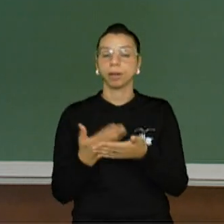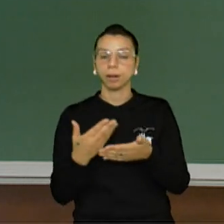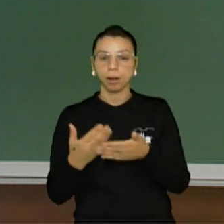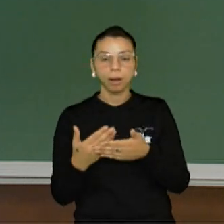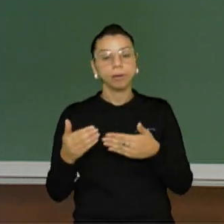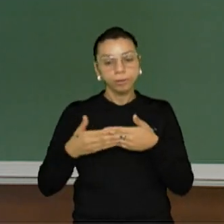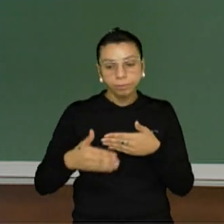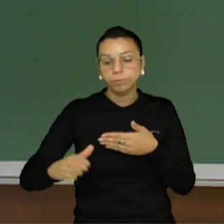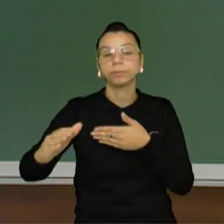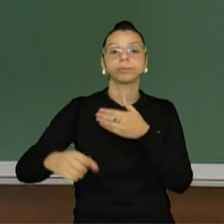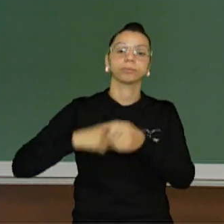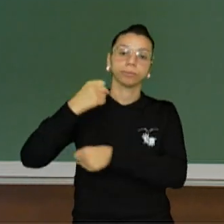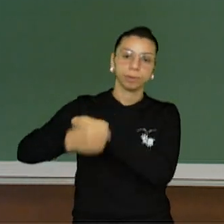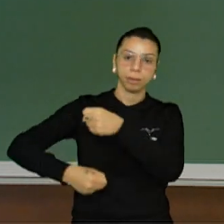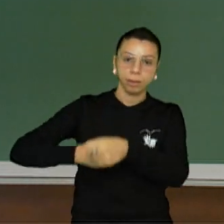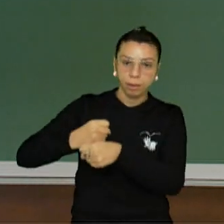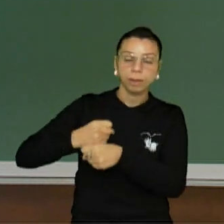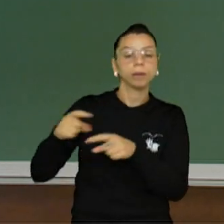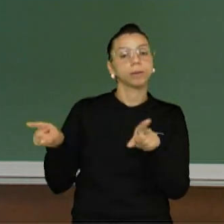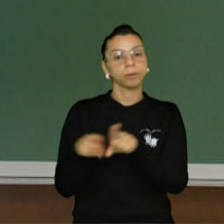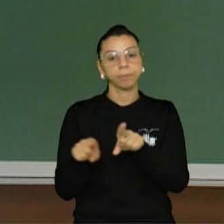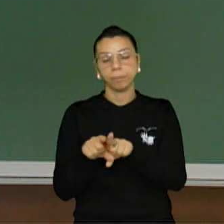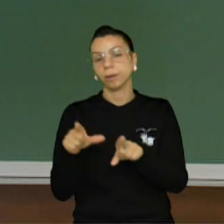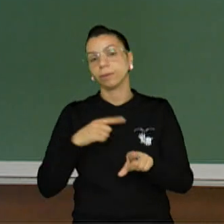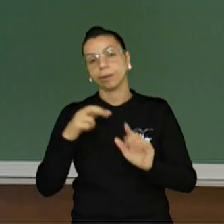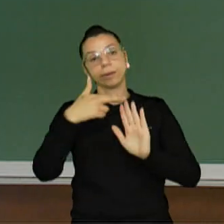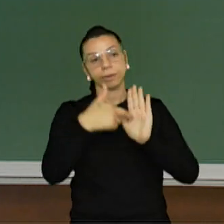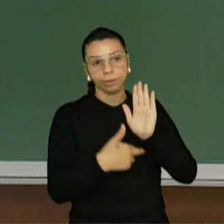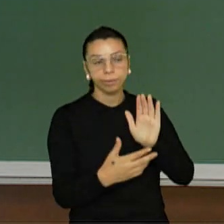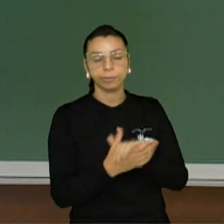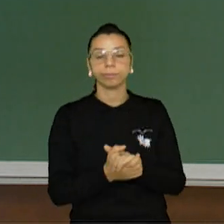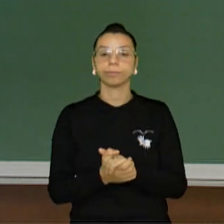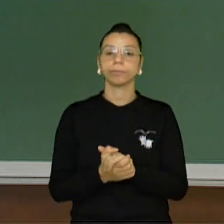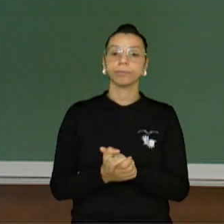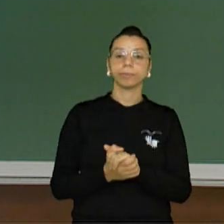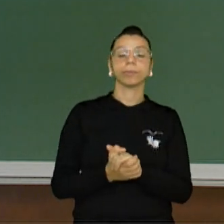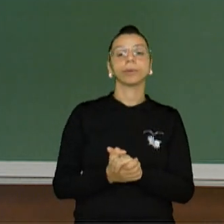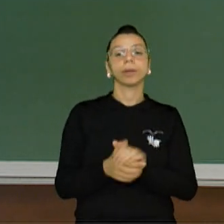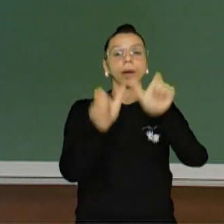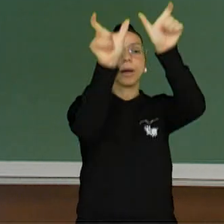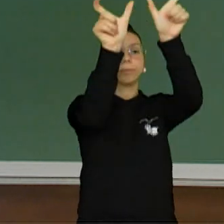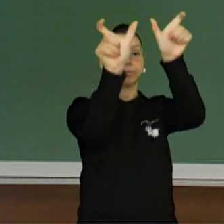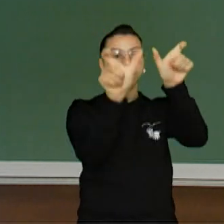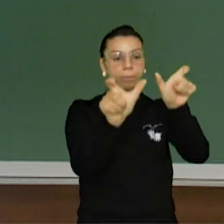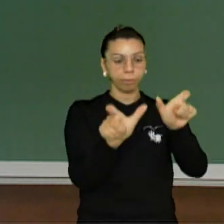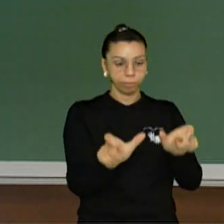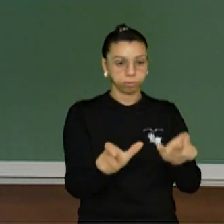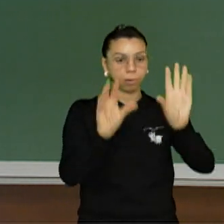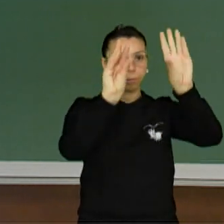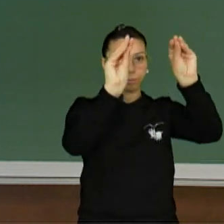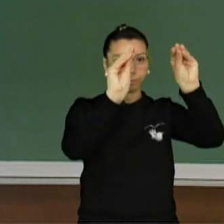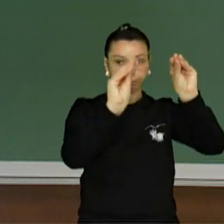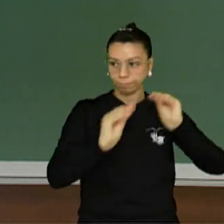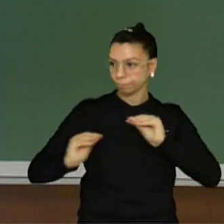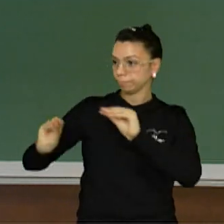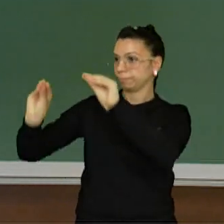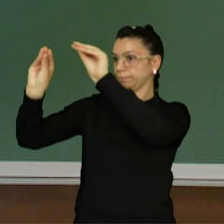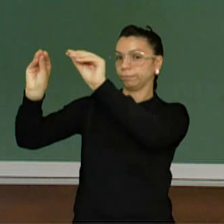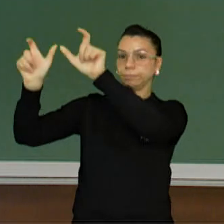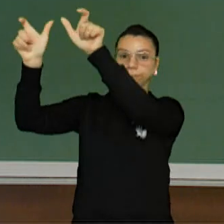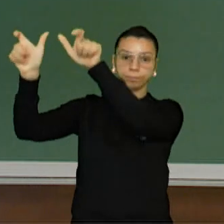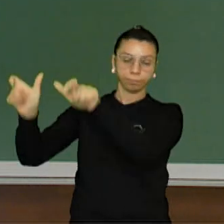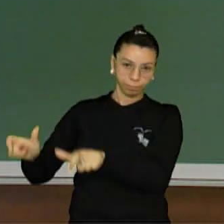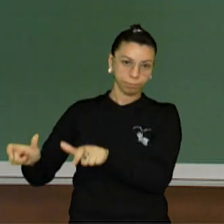vem também tem aplicação usando a regra de Sarros. Repete as duas colunas, pessoal, e sai multiplicando